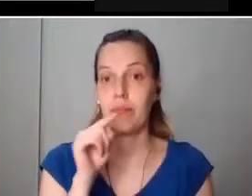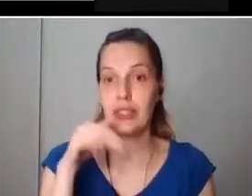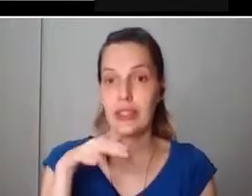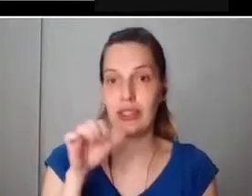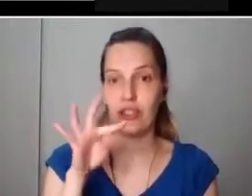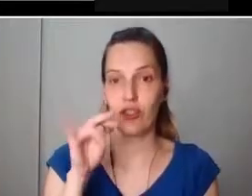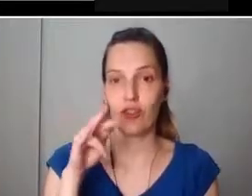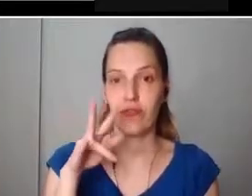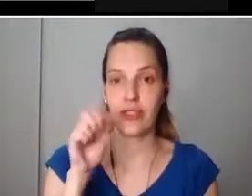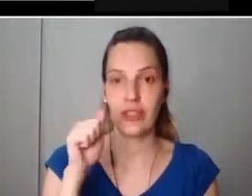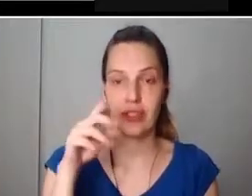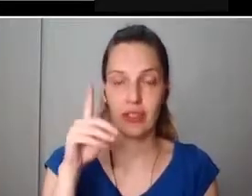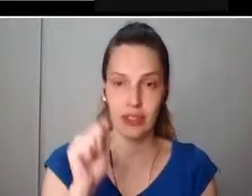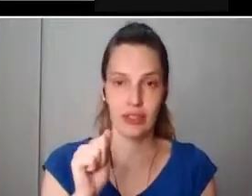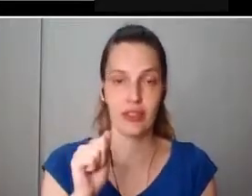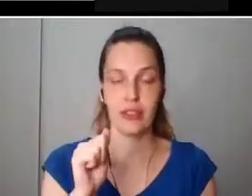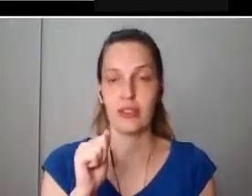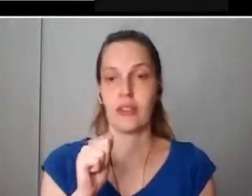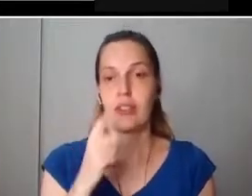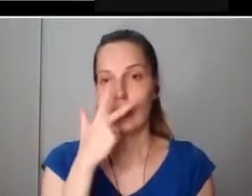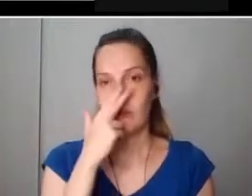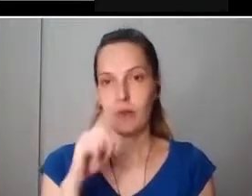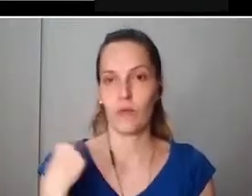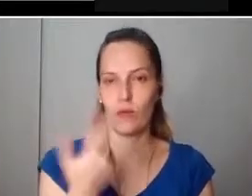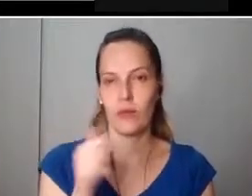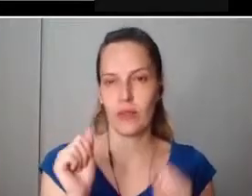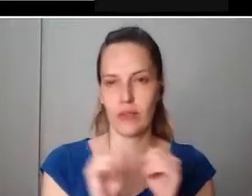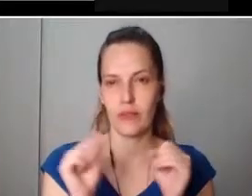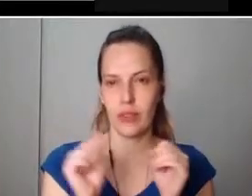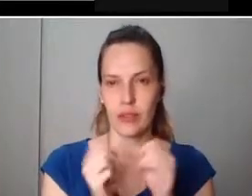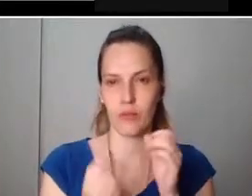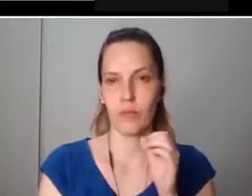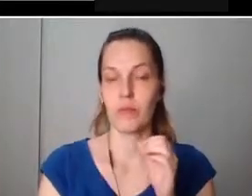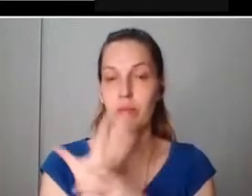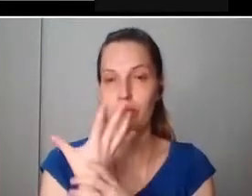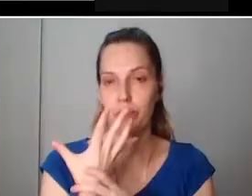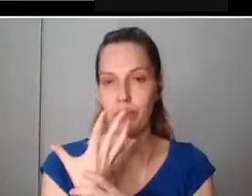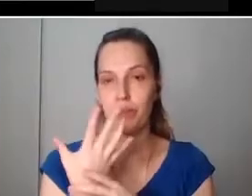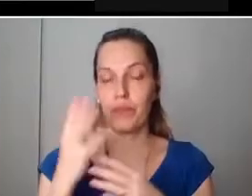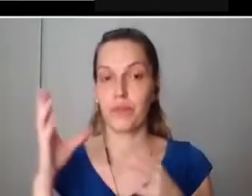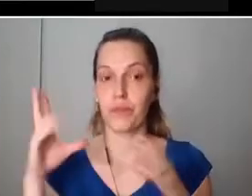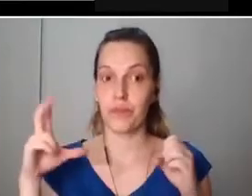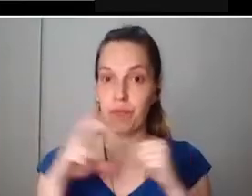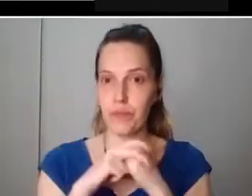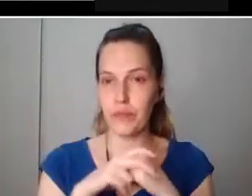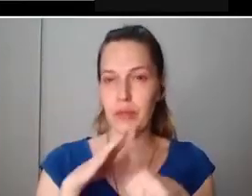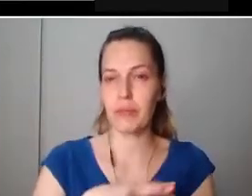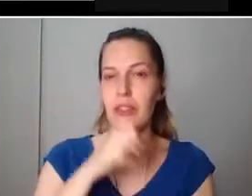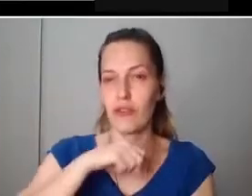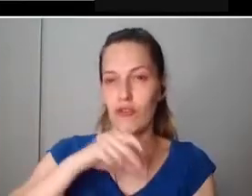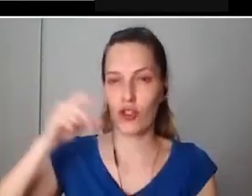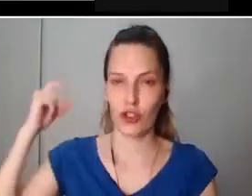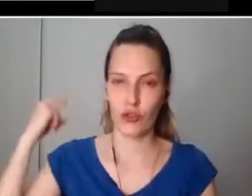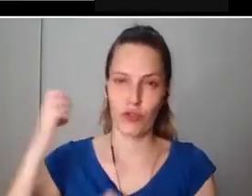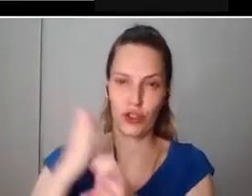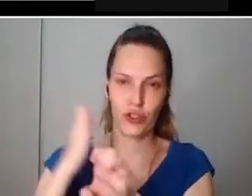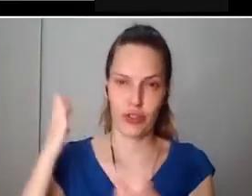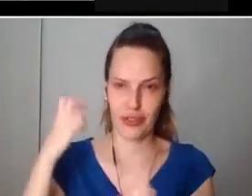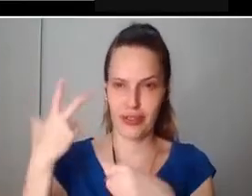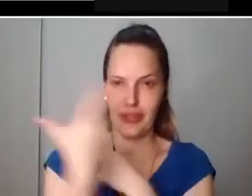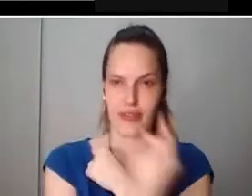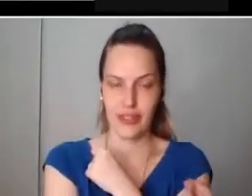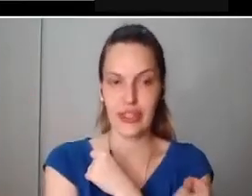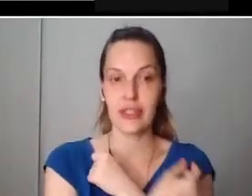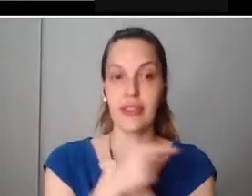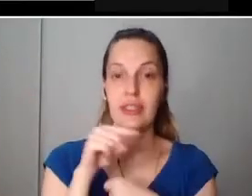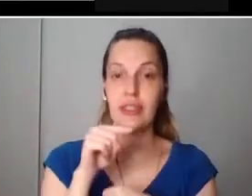faz, né, como a Coronavac, é produzir o vírus, é a forma mais antiga de engenharia de vacina. A gente produz o vírus